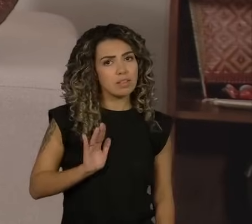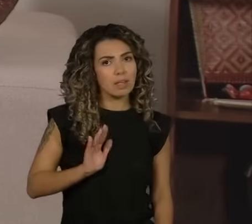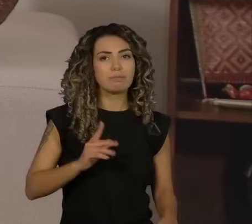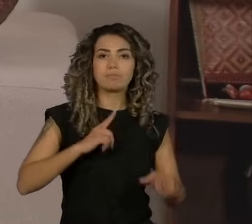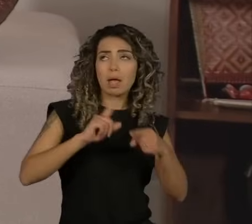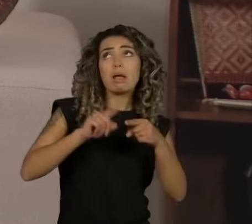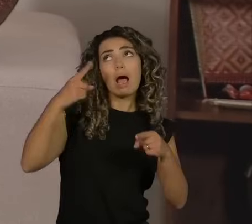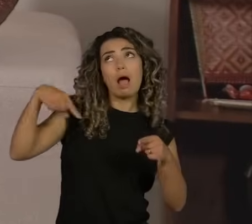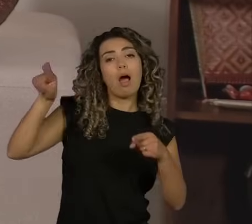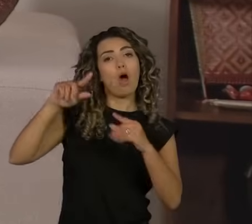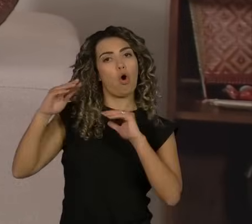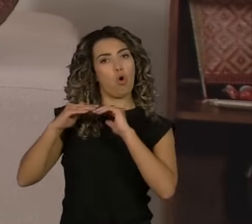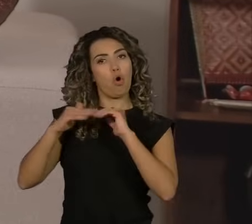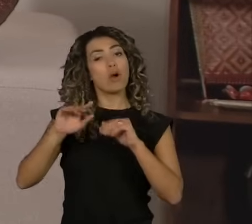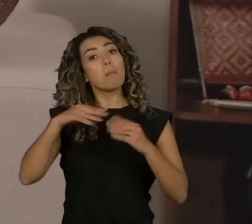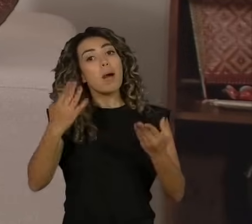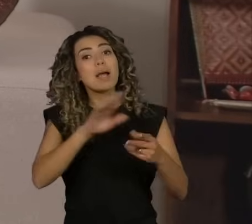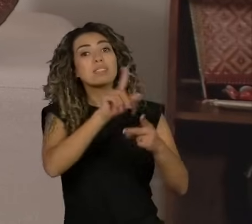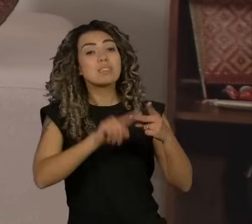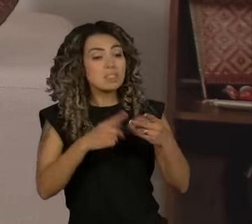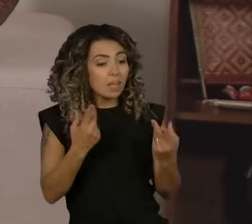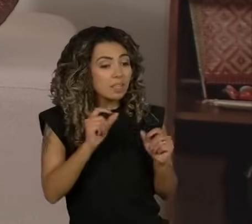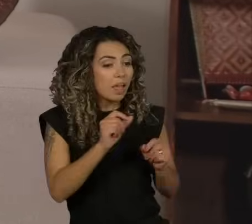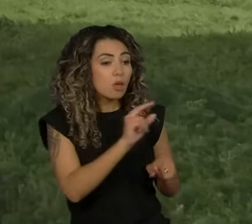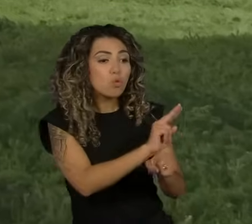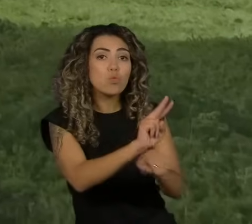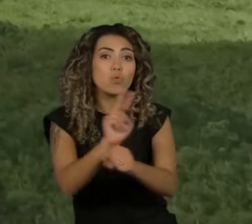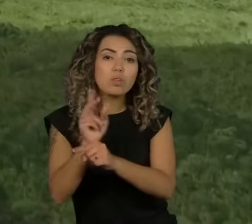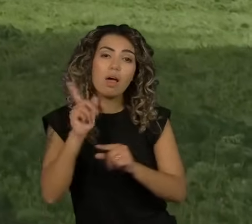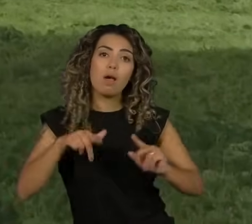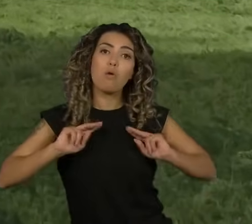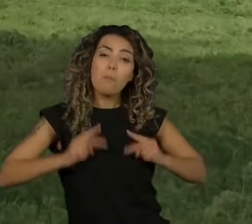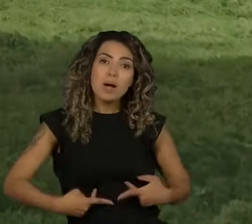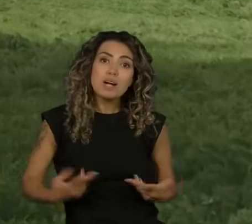tiver a presença humana fazendo um uso sustentável dos recursos.